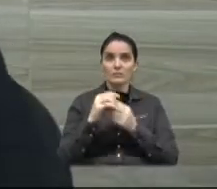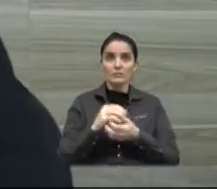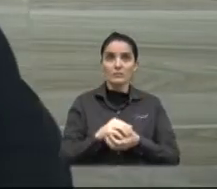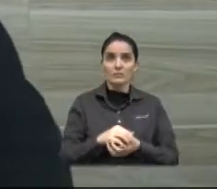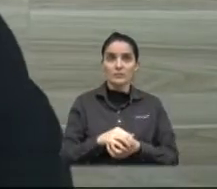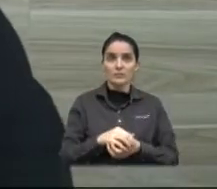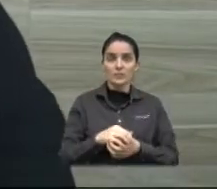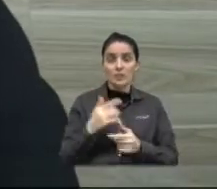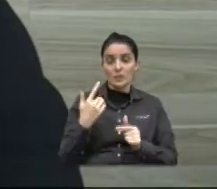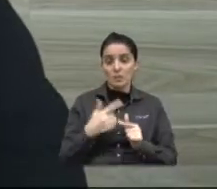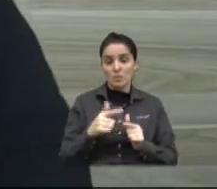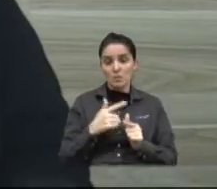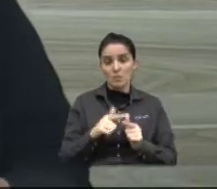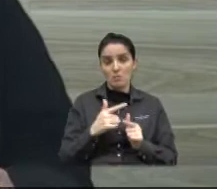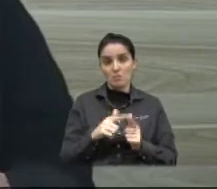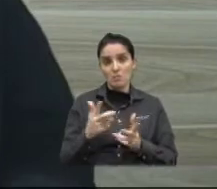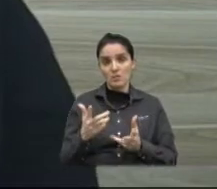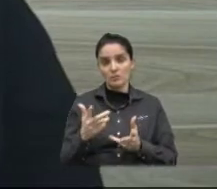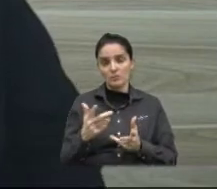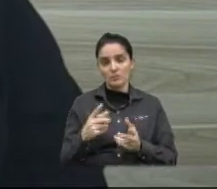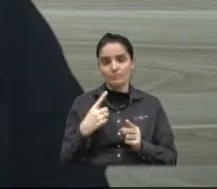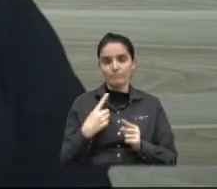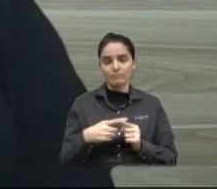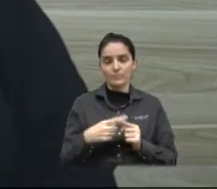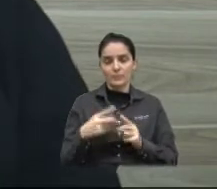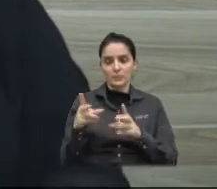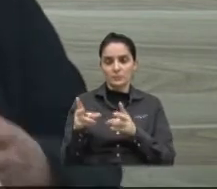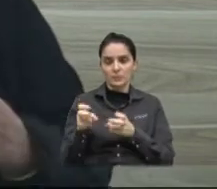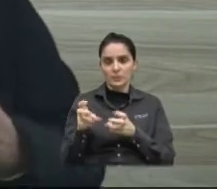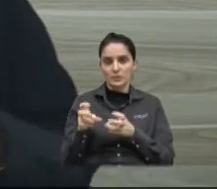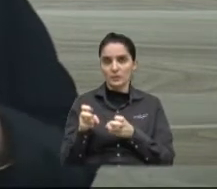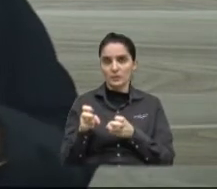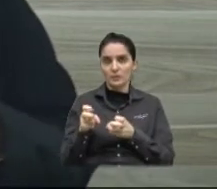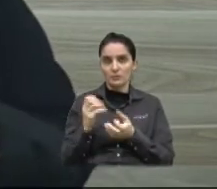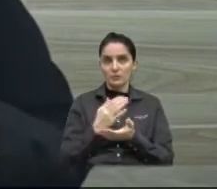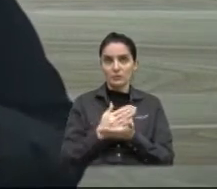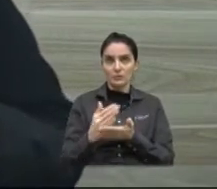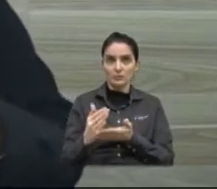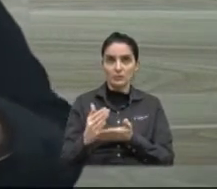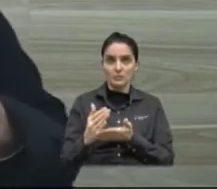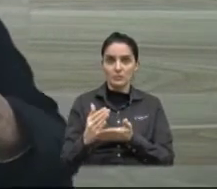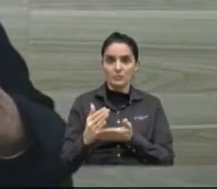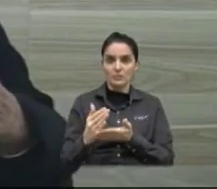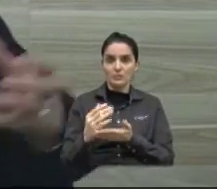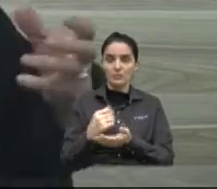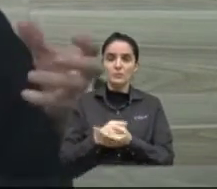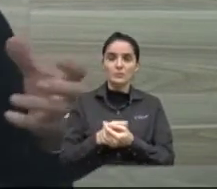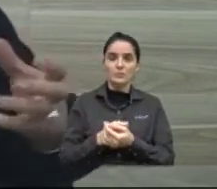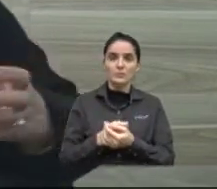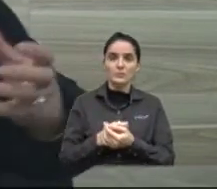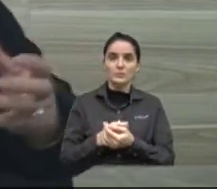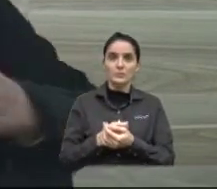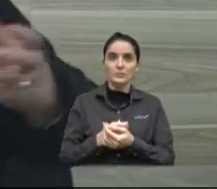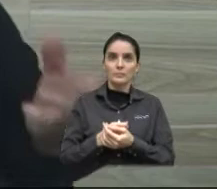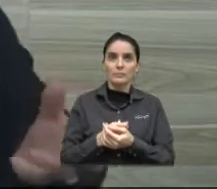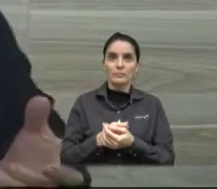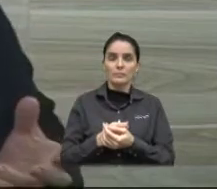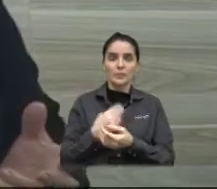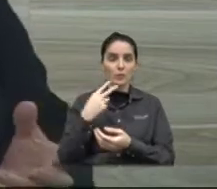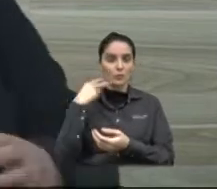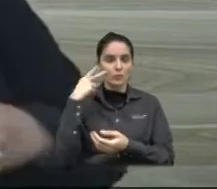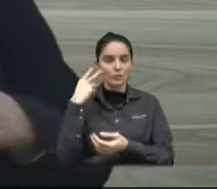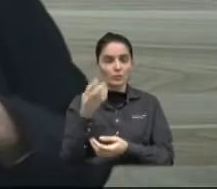dificuldade eu percebo que é inicialmente achei que era por conta de sermos todos os vereadores não muitos vereadores